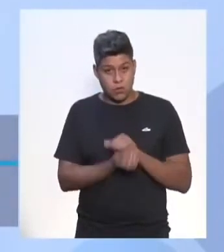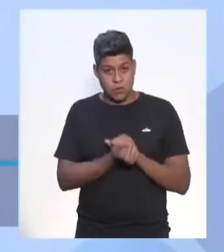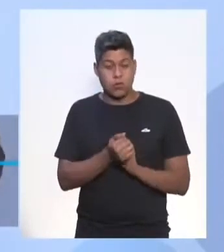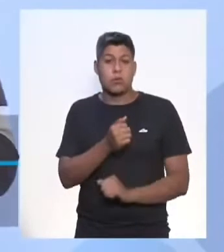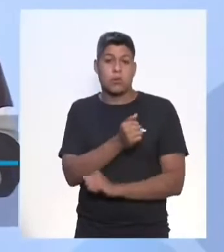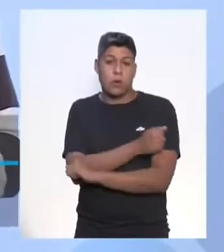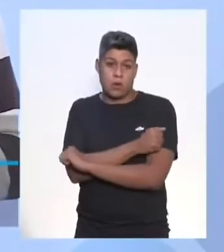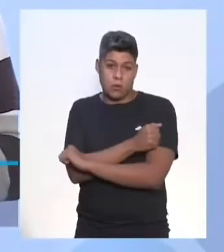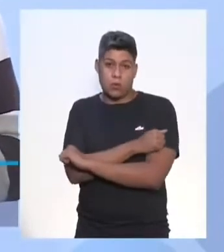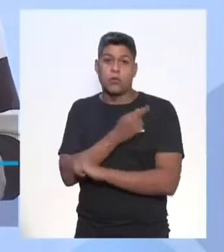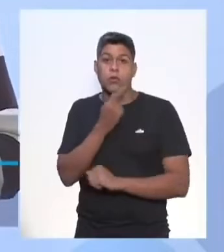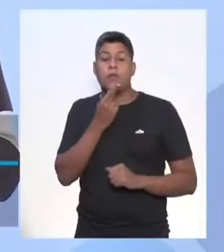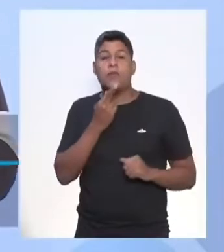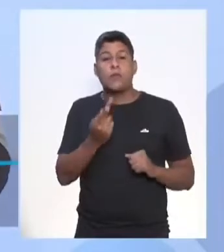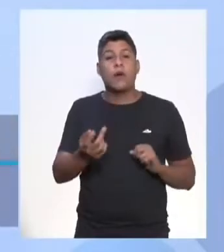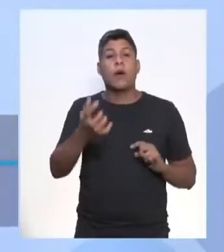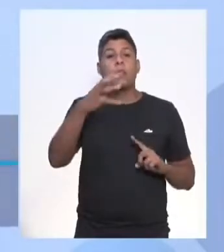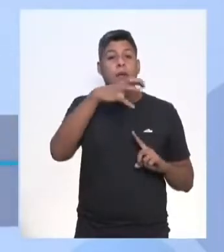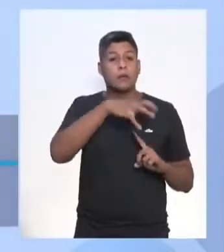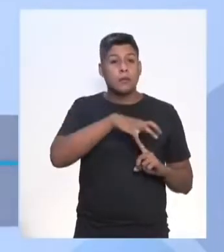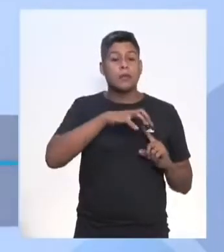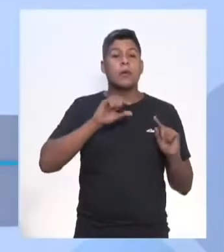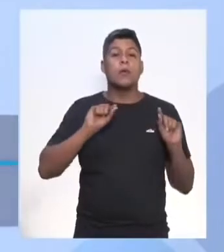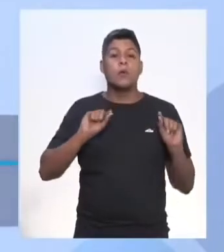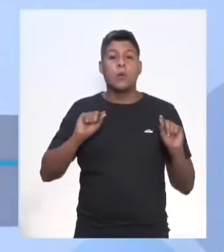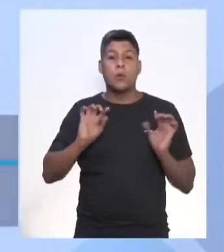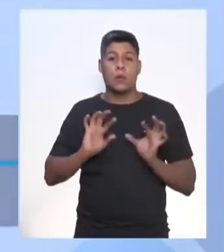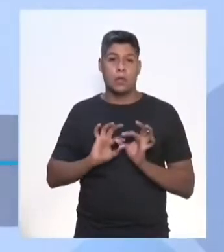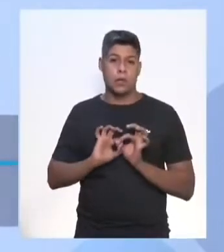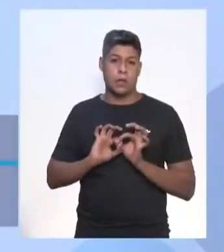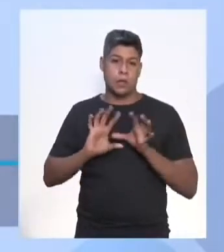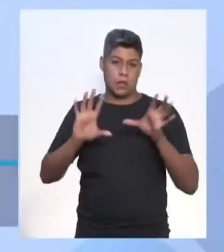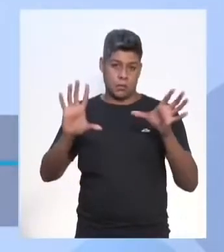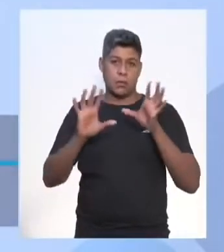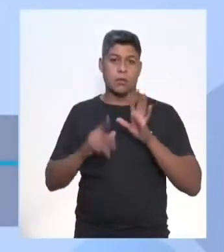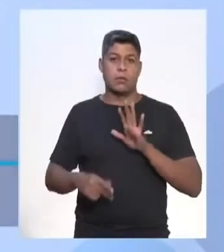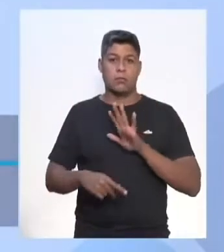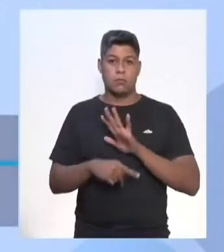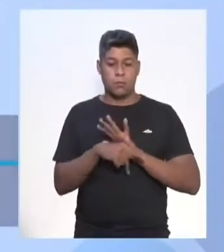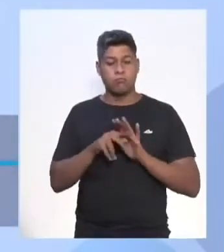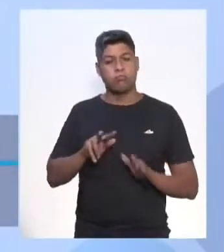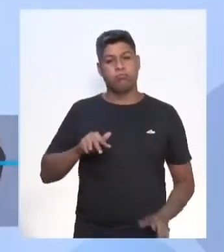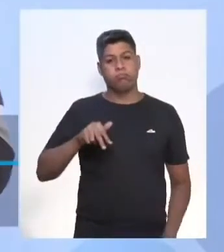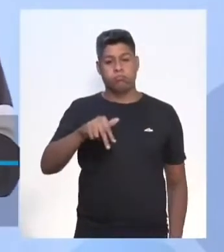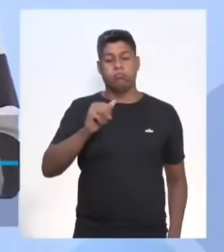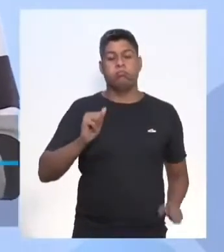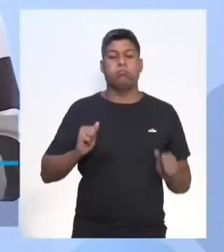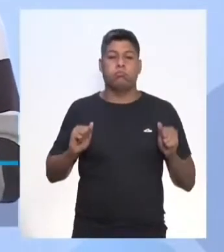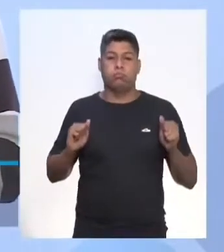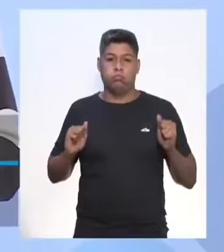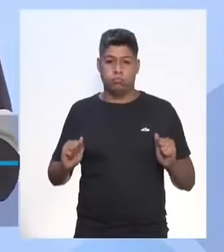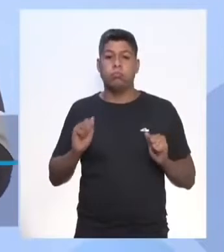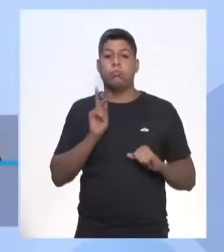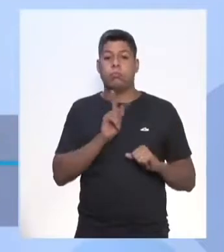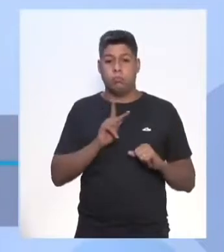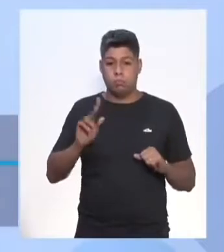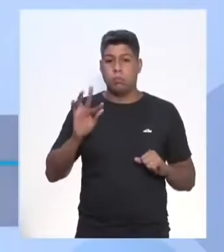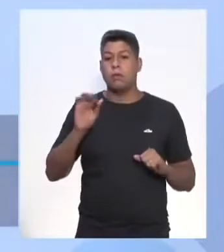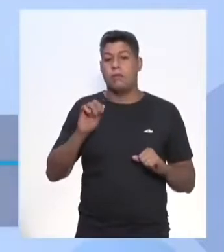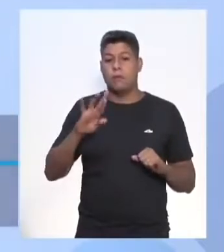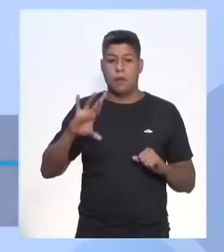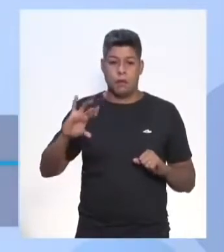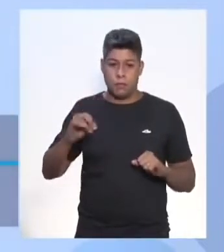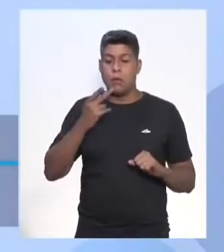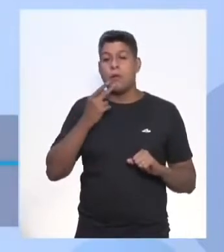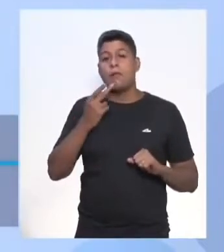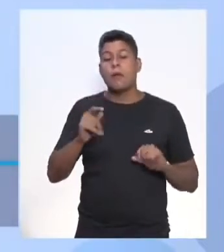estudantes, dizendo que a República representou liberdade e autonomia no poder. E o professor Fábio vai dizer